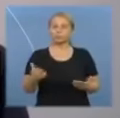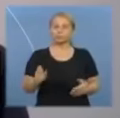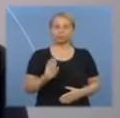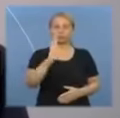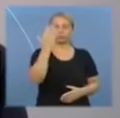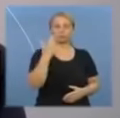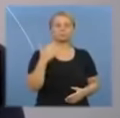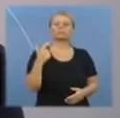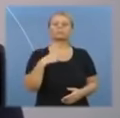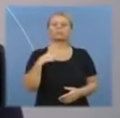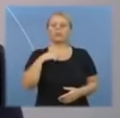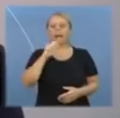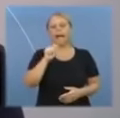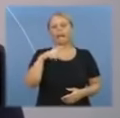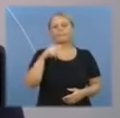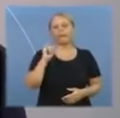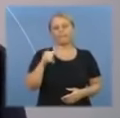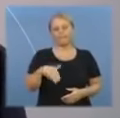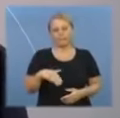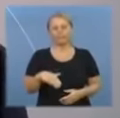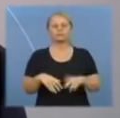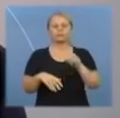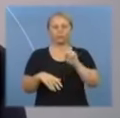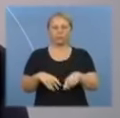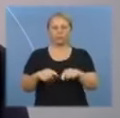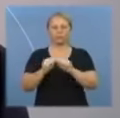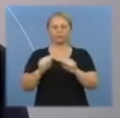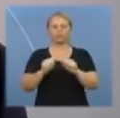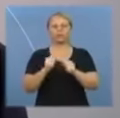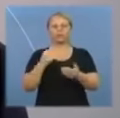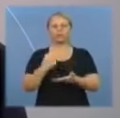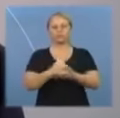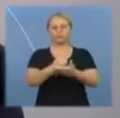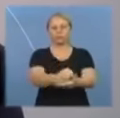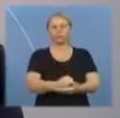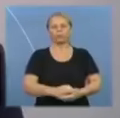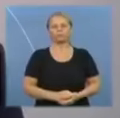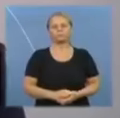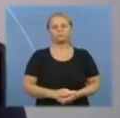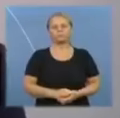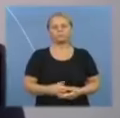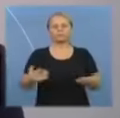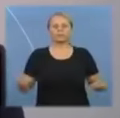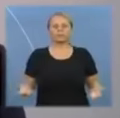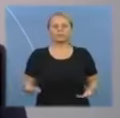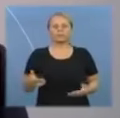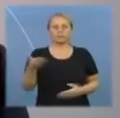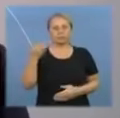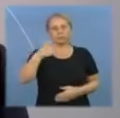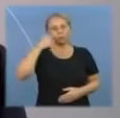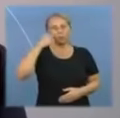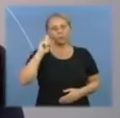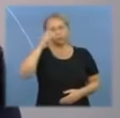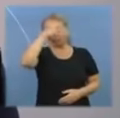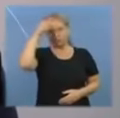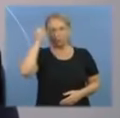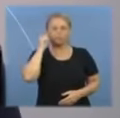da APAMIN, que está à frente, eu já falei aqui, está à frente desse processo. Então, ontem a prefeita divulgou que